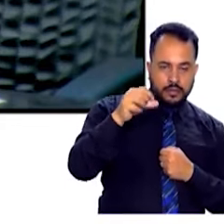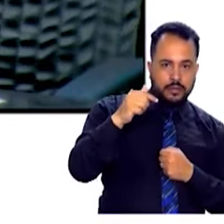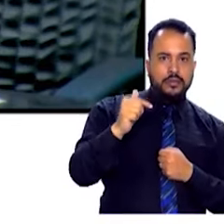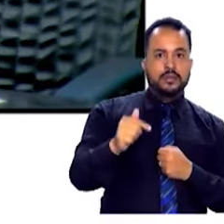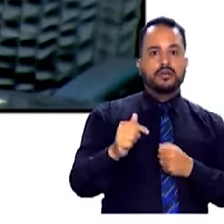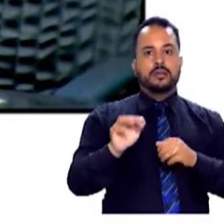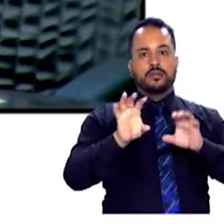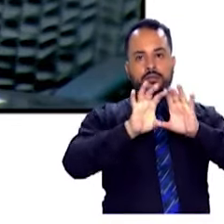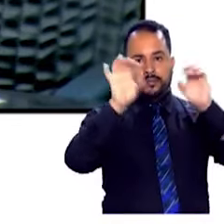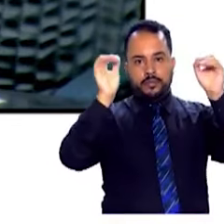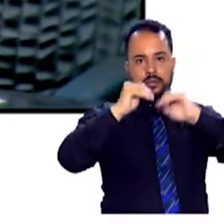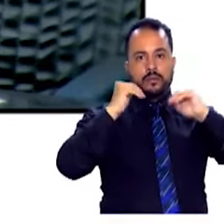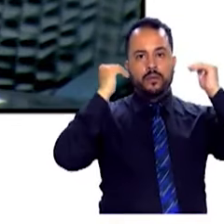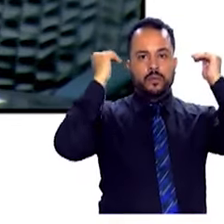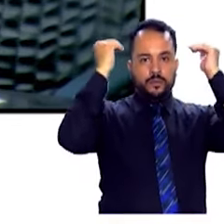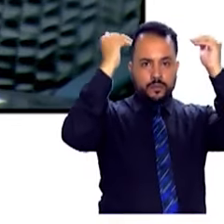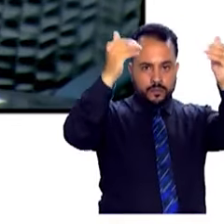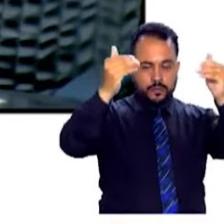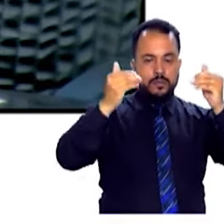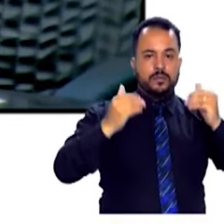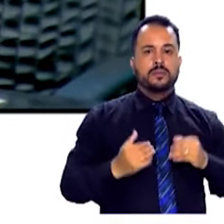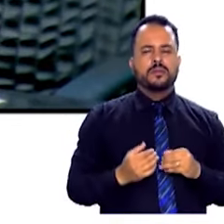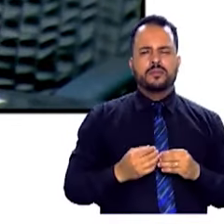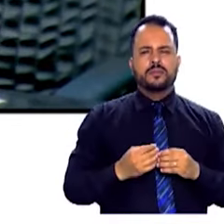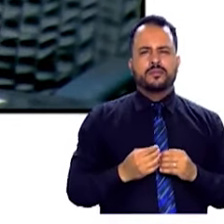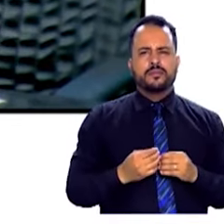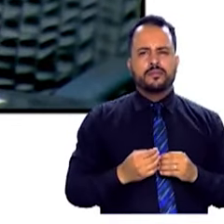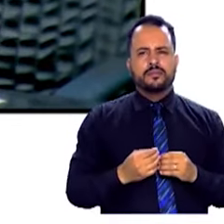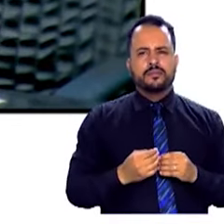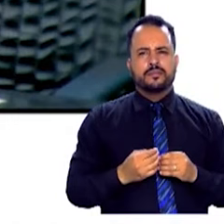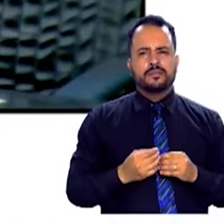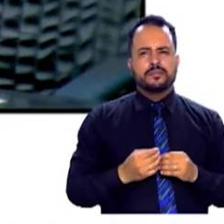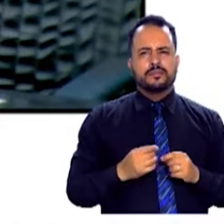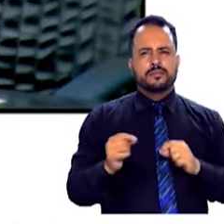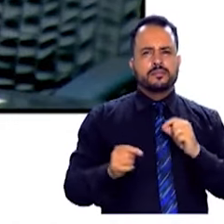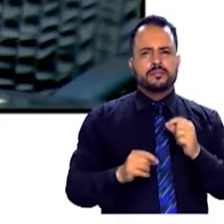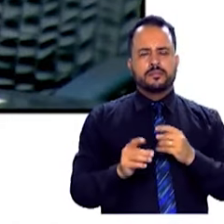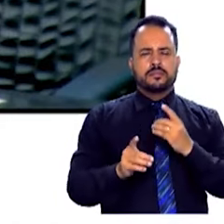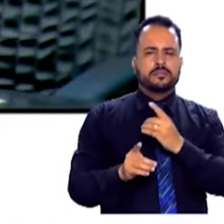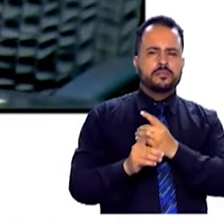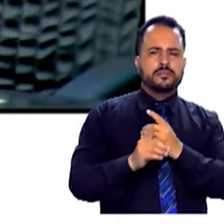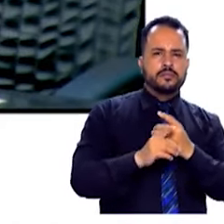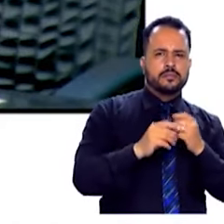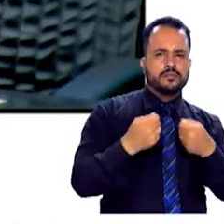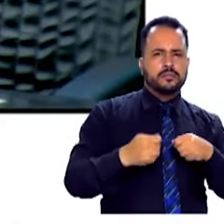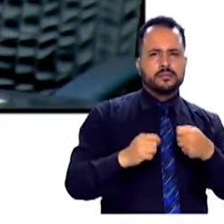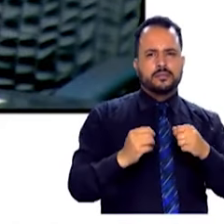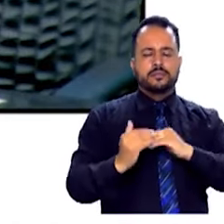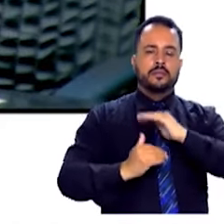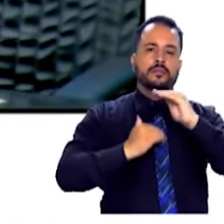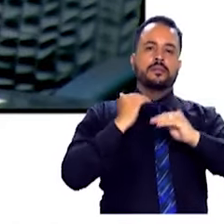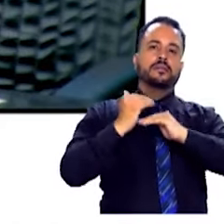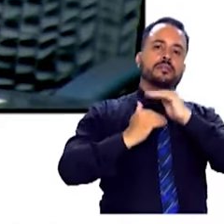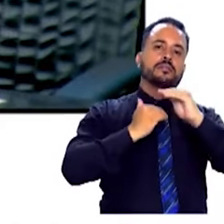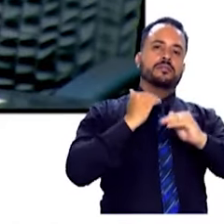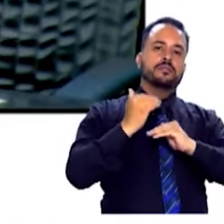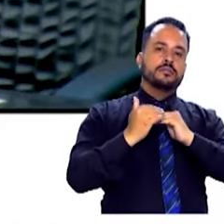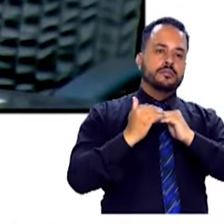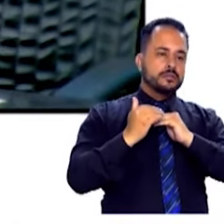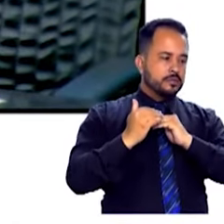corte discricionariamente o considere necessário para o desenvolvimento da doutrina